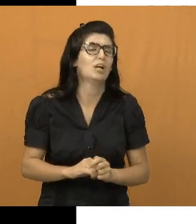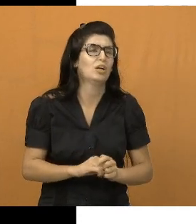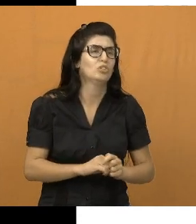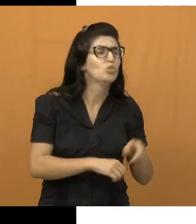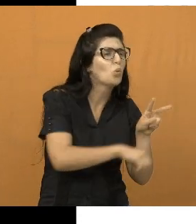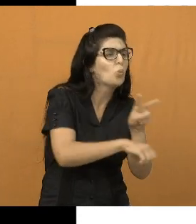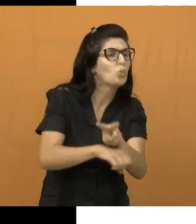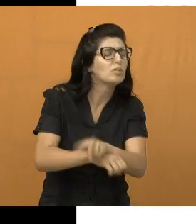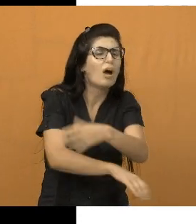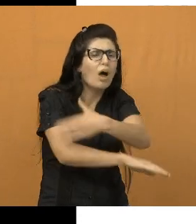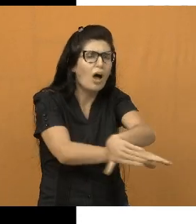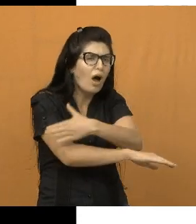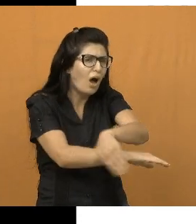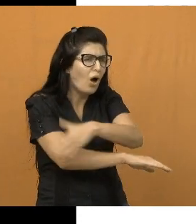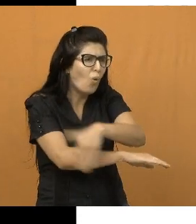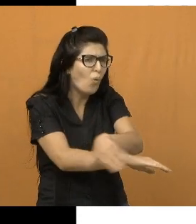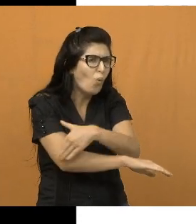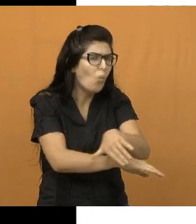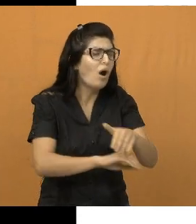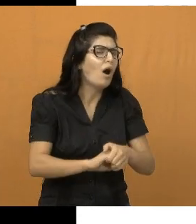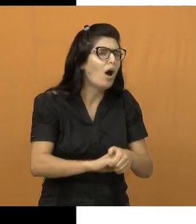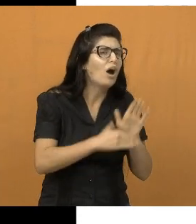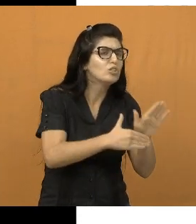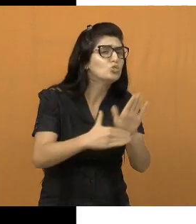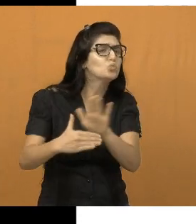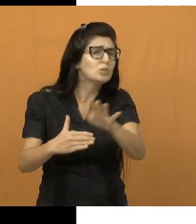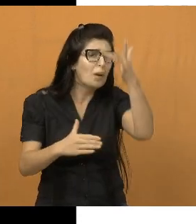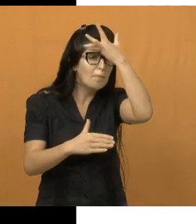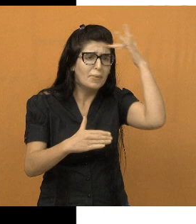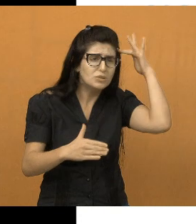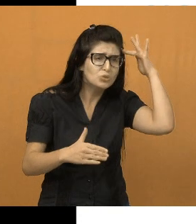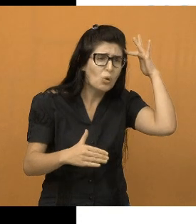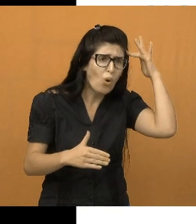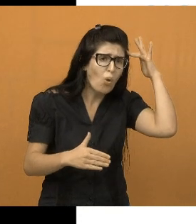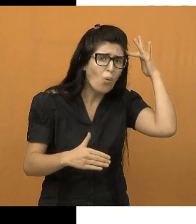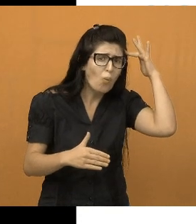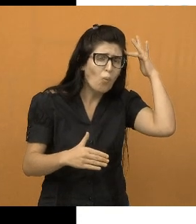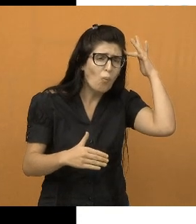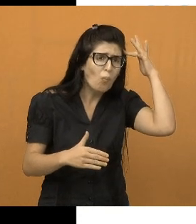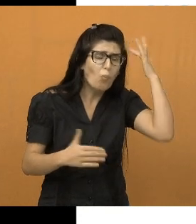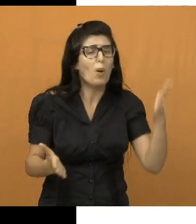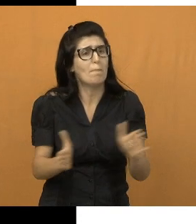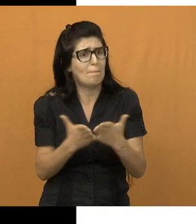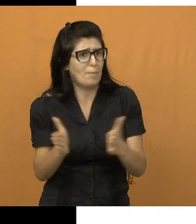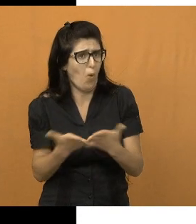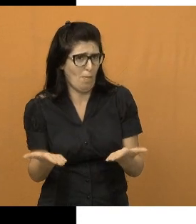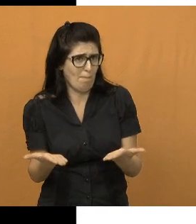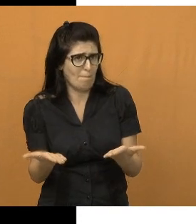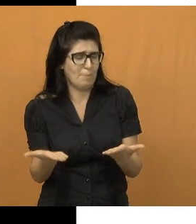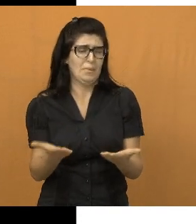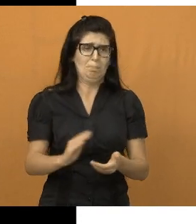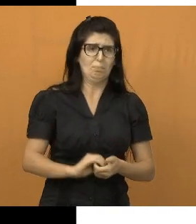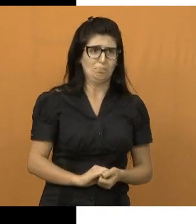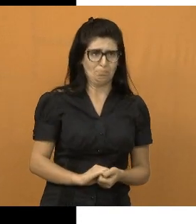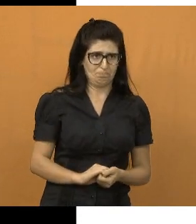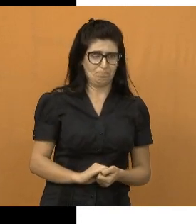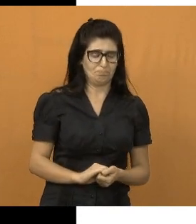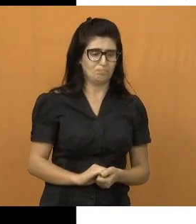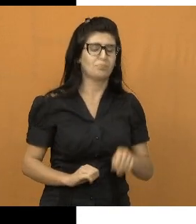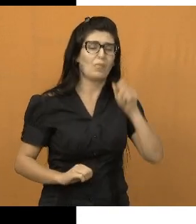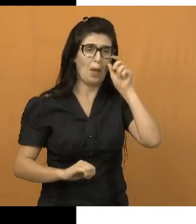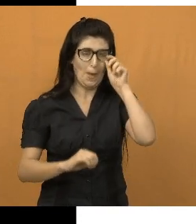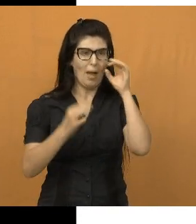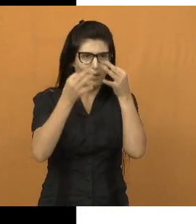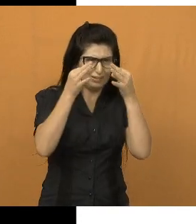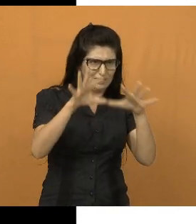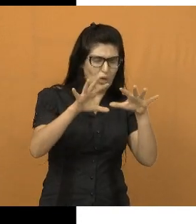que faz assistência aos moradores, à população em situação de rua. A nossa